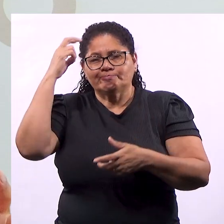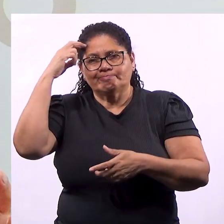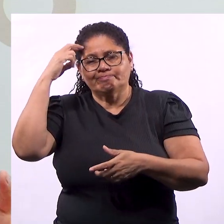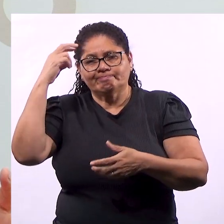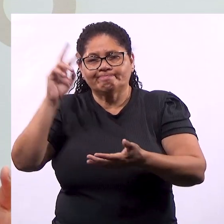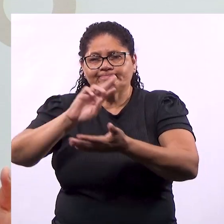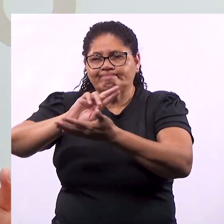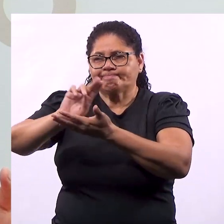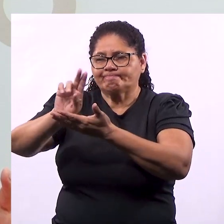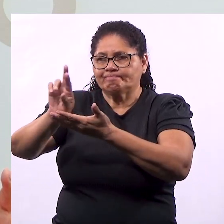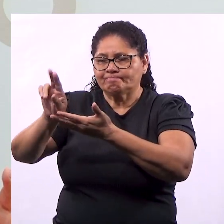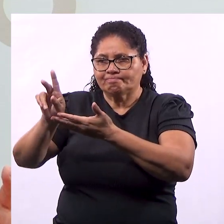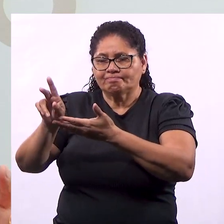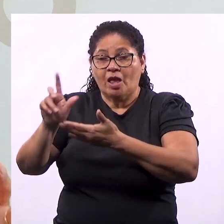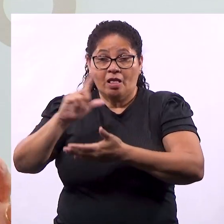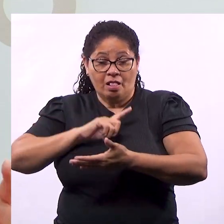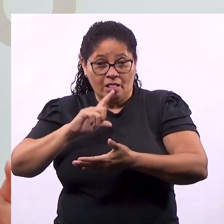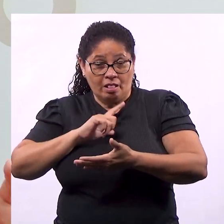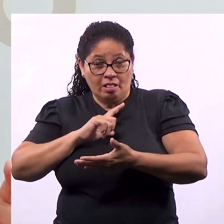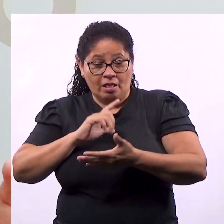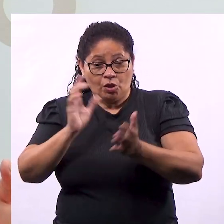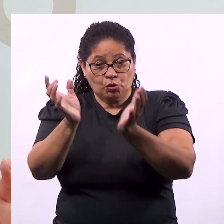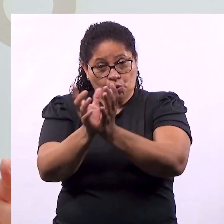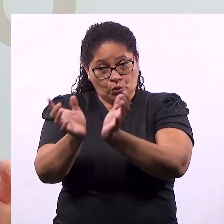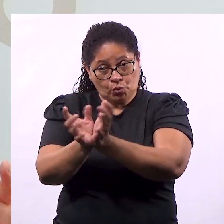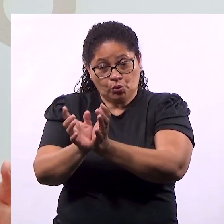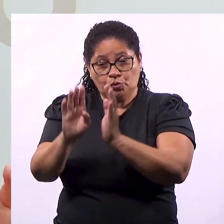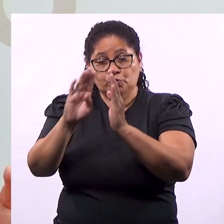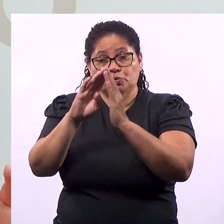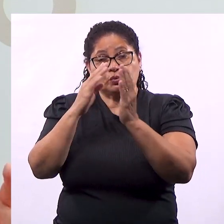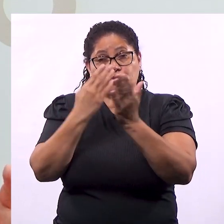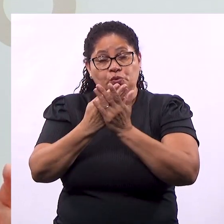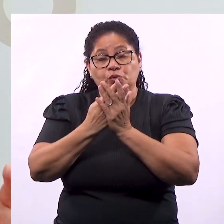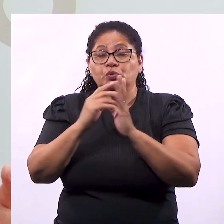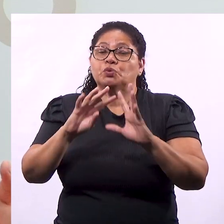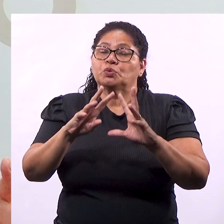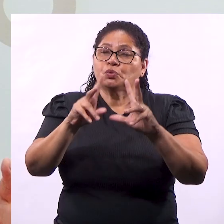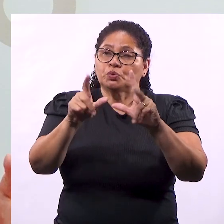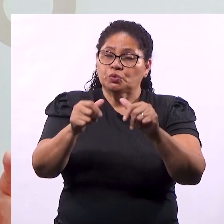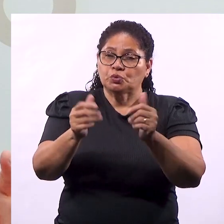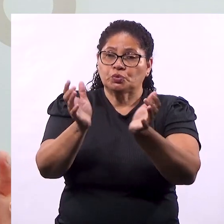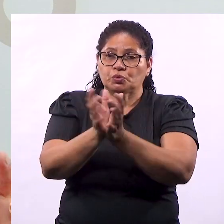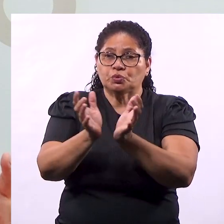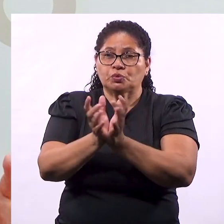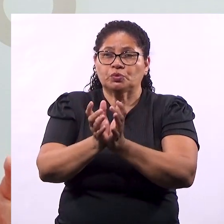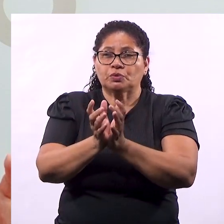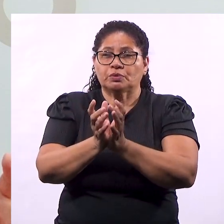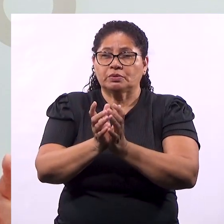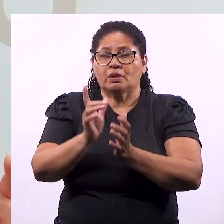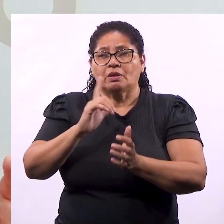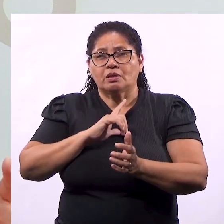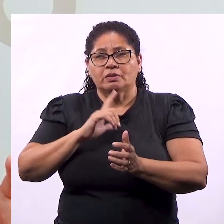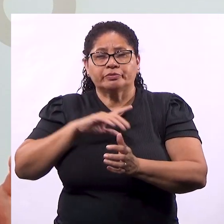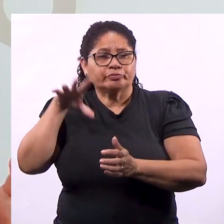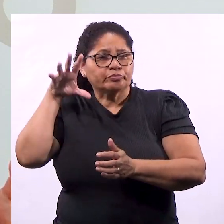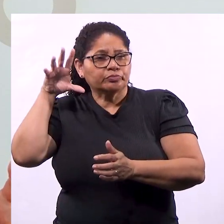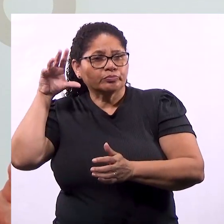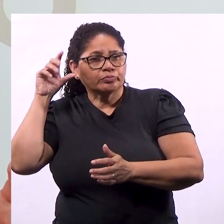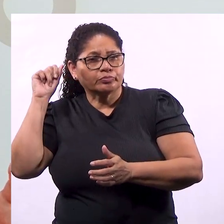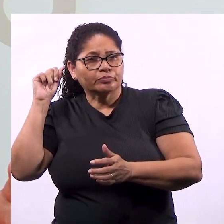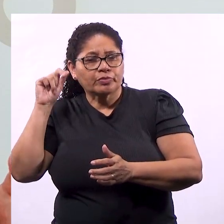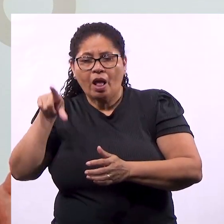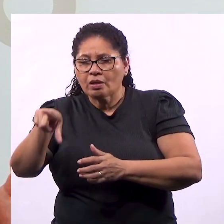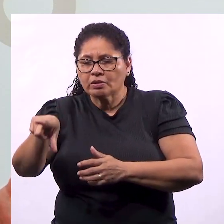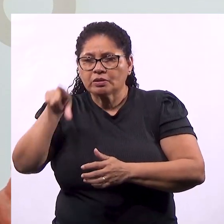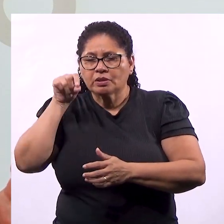interculturalidade com a diversidade então se eu tenho diferentes grupos na minha escola todos esses grupos estão sendo contemplados e